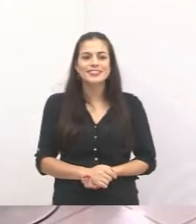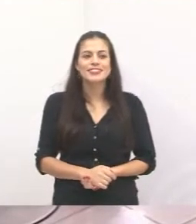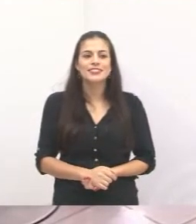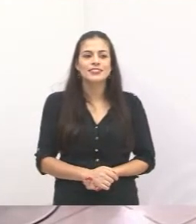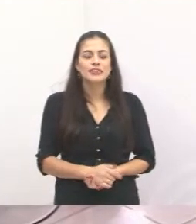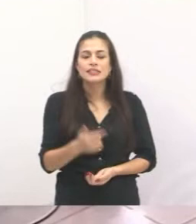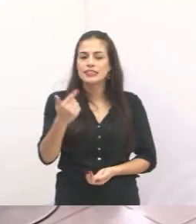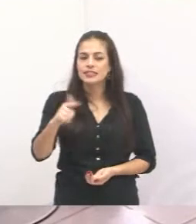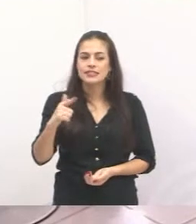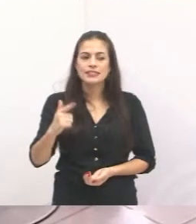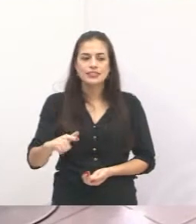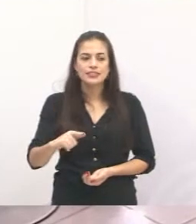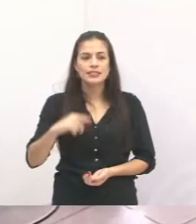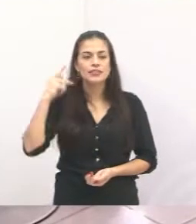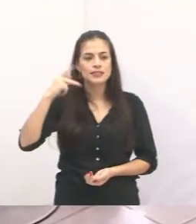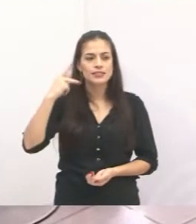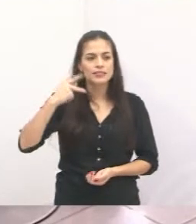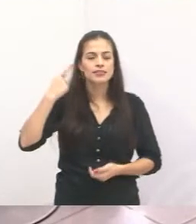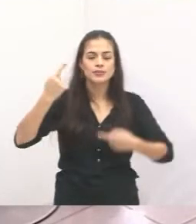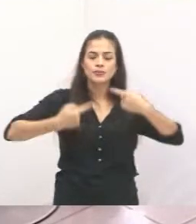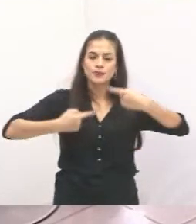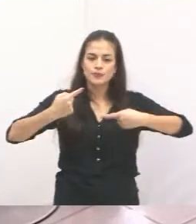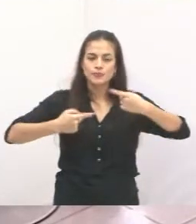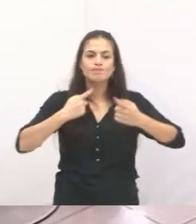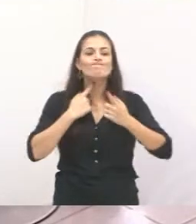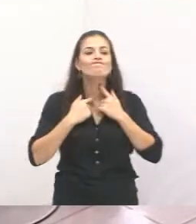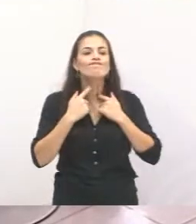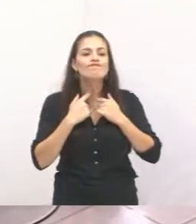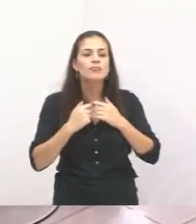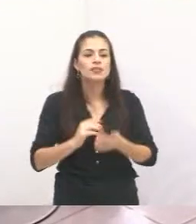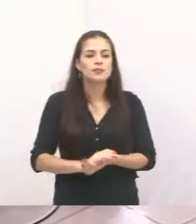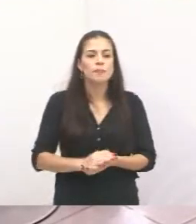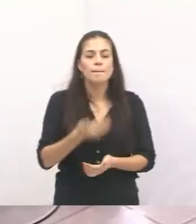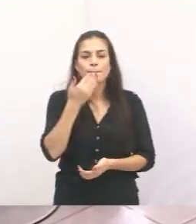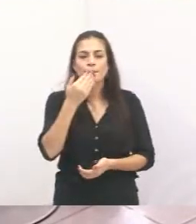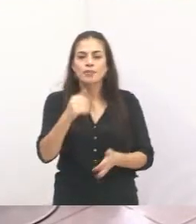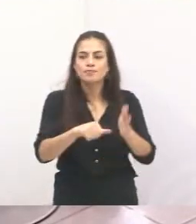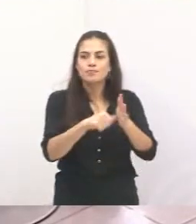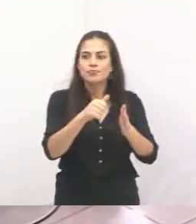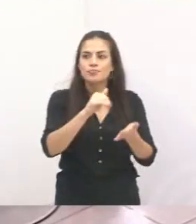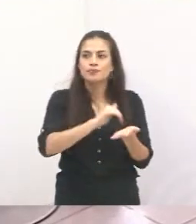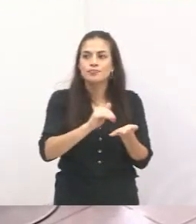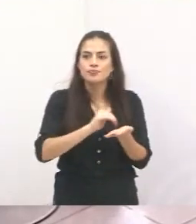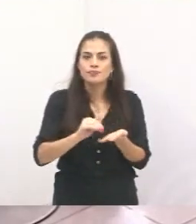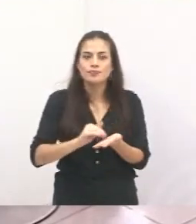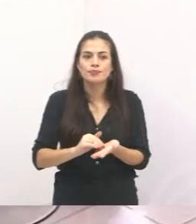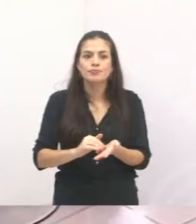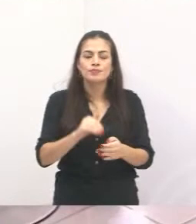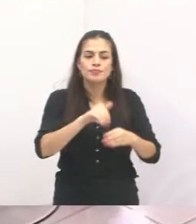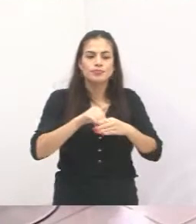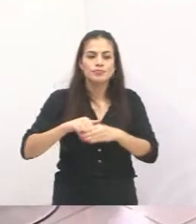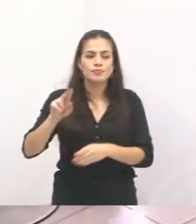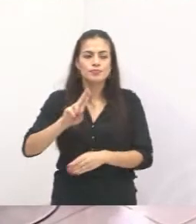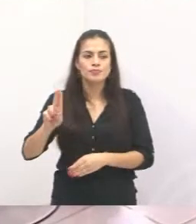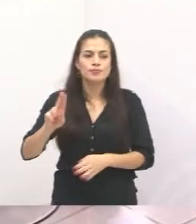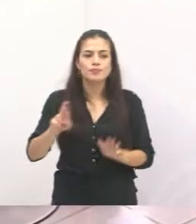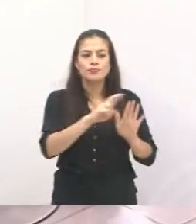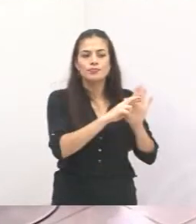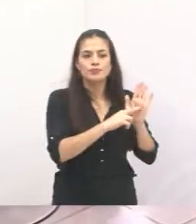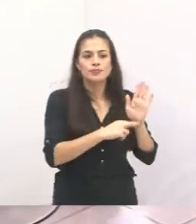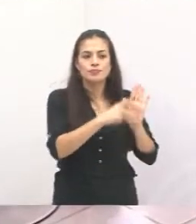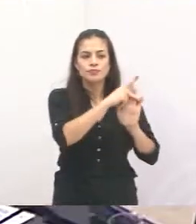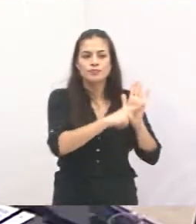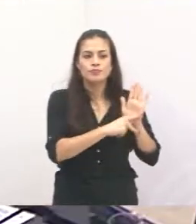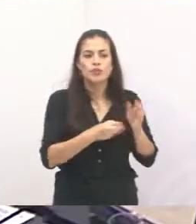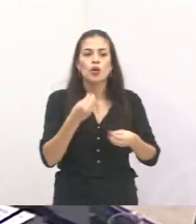Não havendo mais nenhum vereador desejando discutir a matéria, peço ao primeiro secretário que faça a votação nominal da forma regimental do projeto.